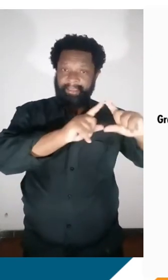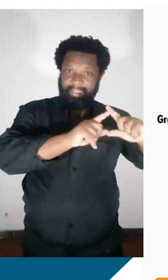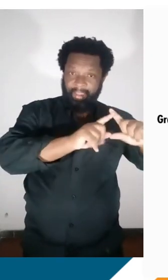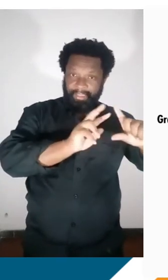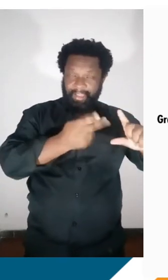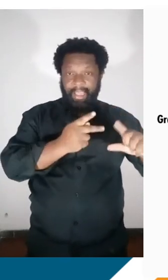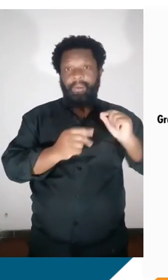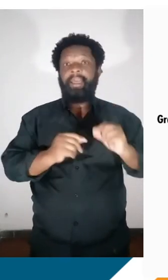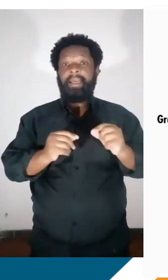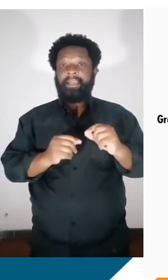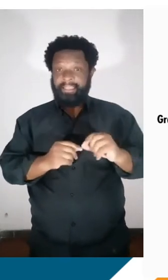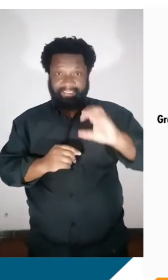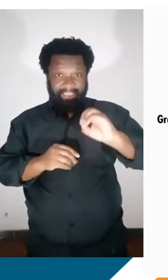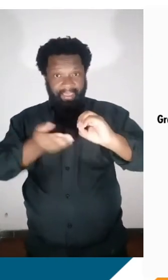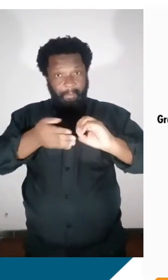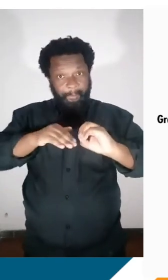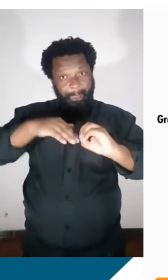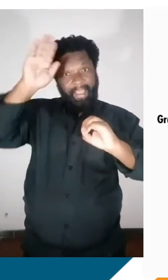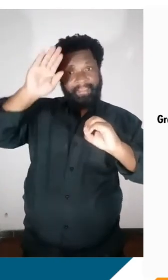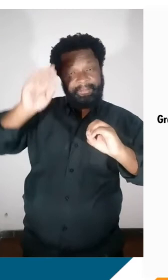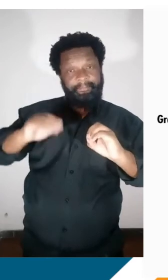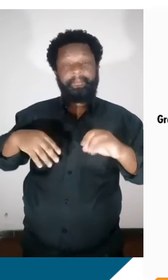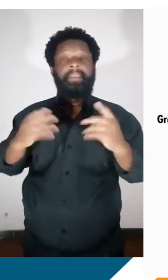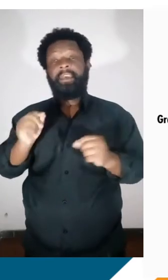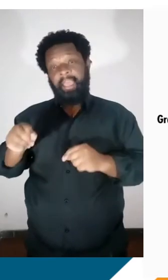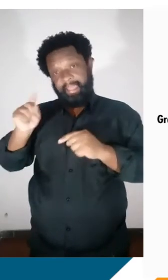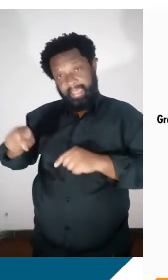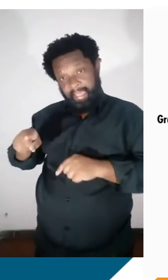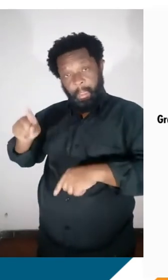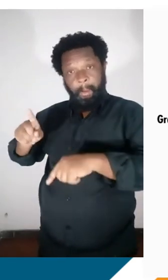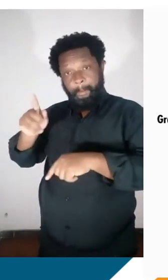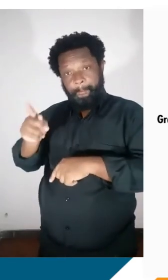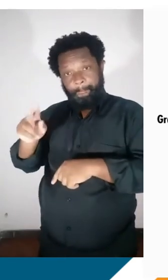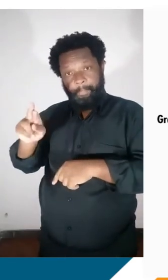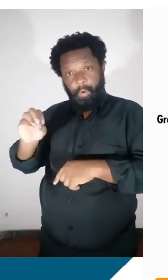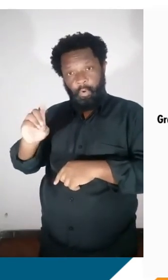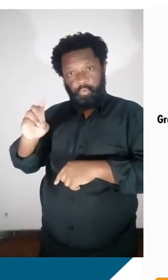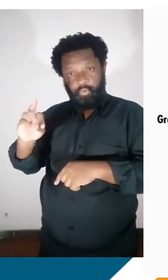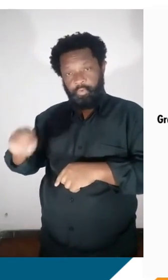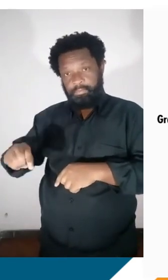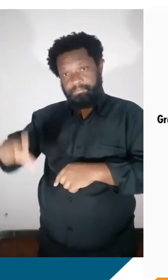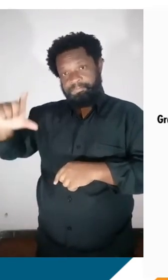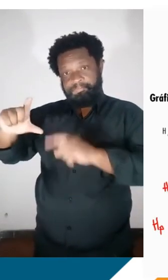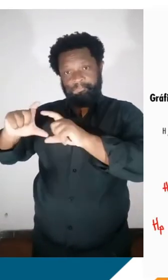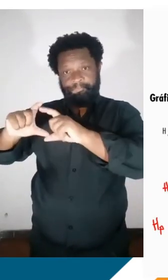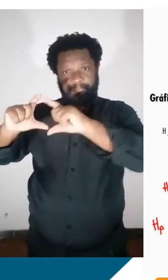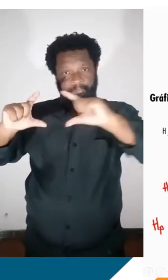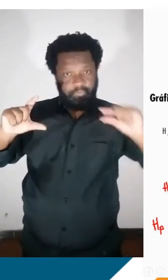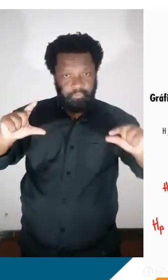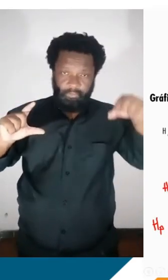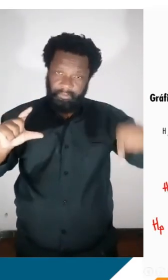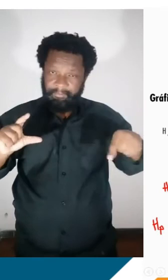que zero, ou seja, a entalpia dos produtos é maior do que a entalpia dos reagentes. Eu